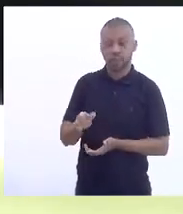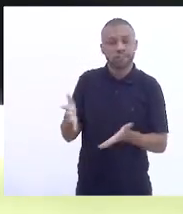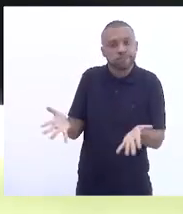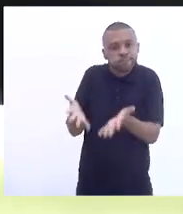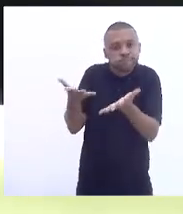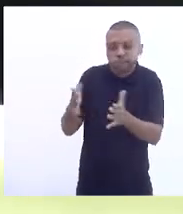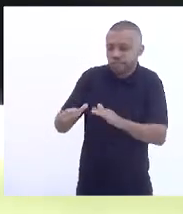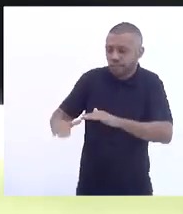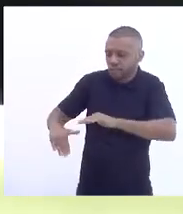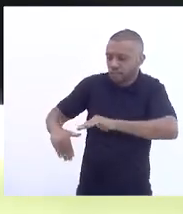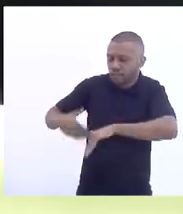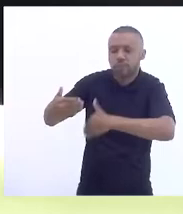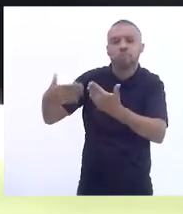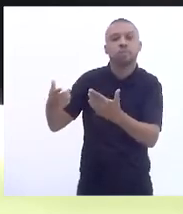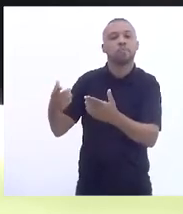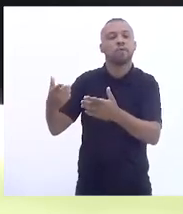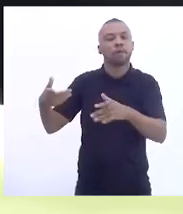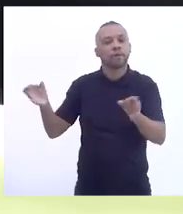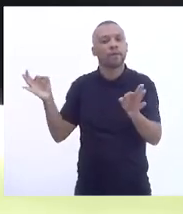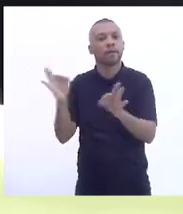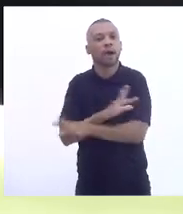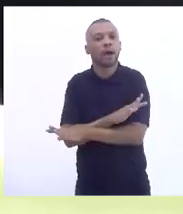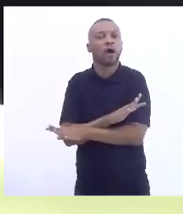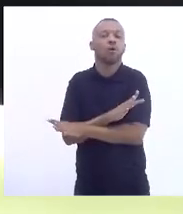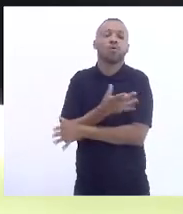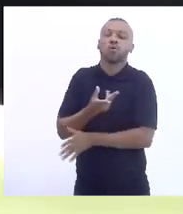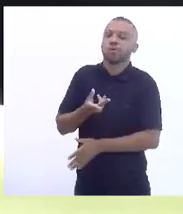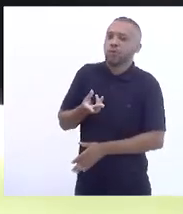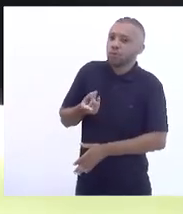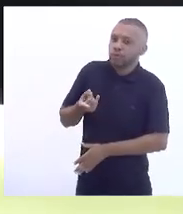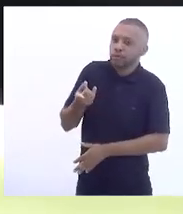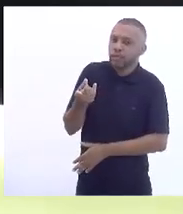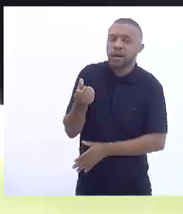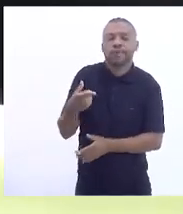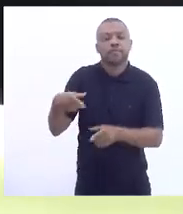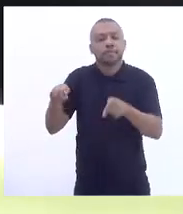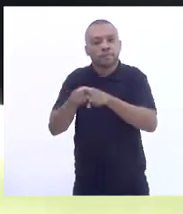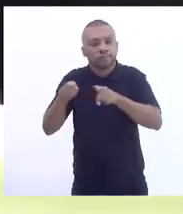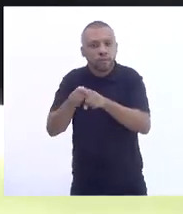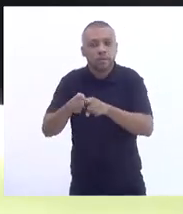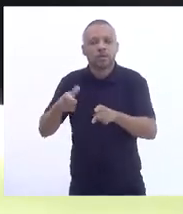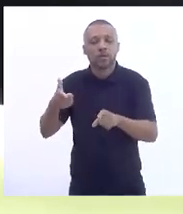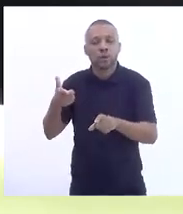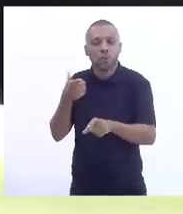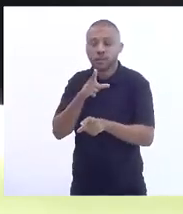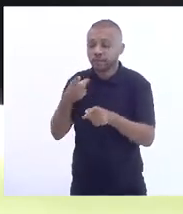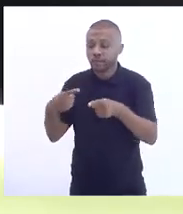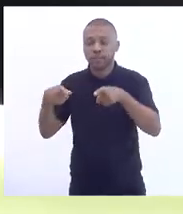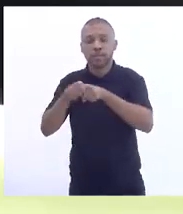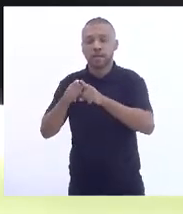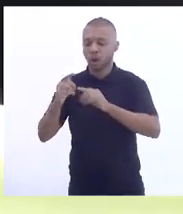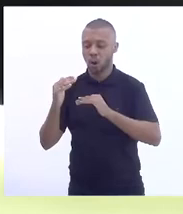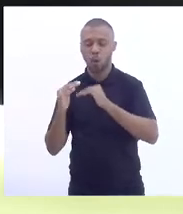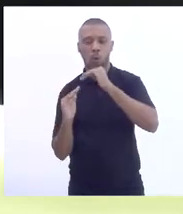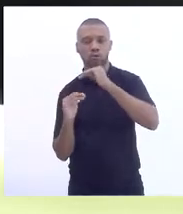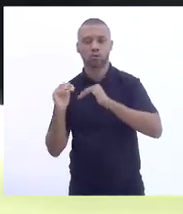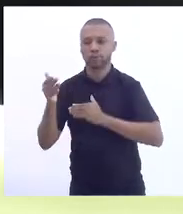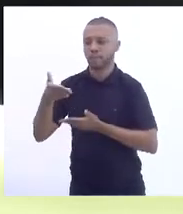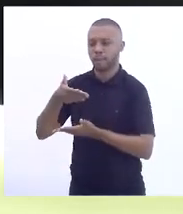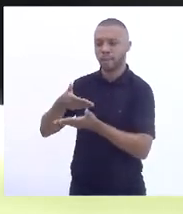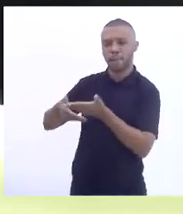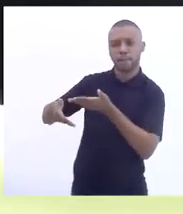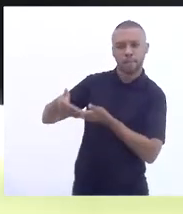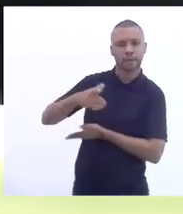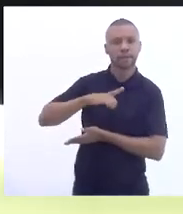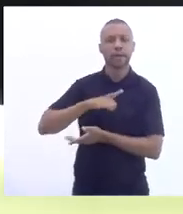integral e sustentável que seja construído com os locais que seja fruto de controle social